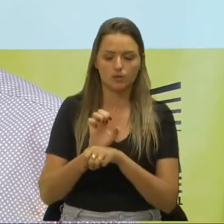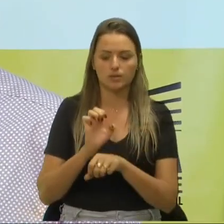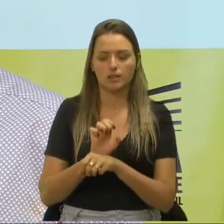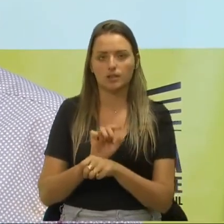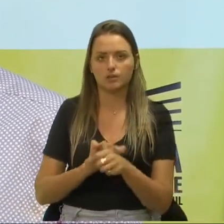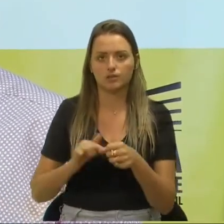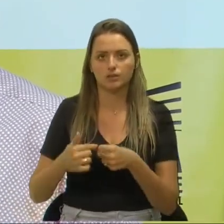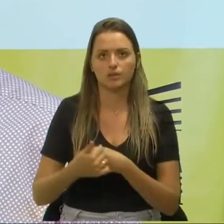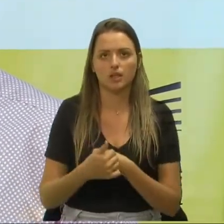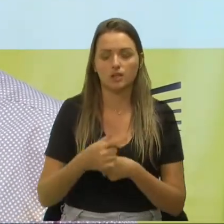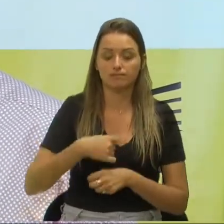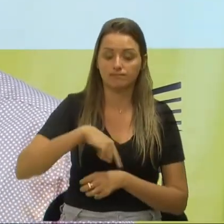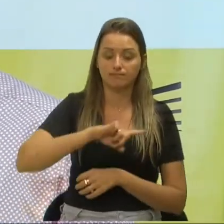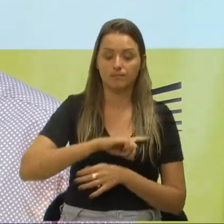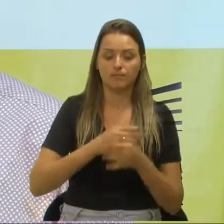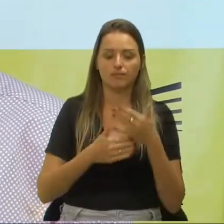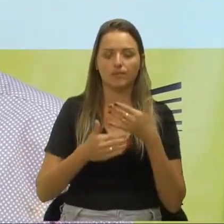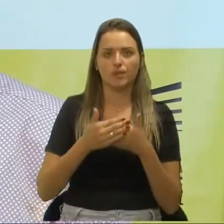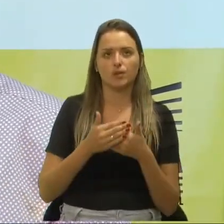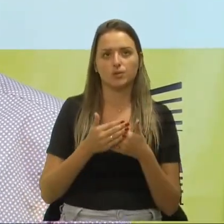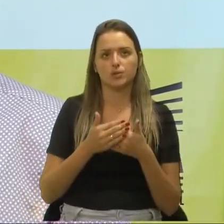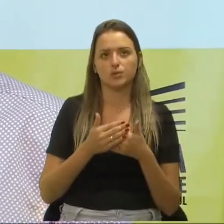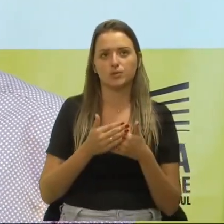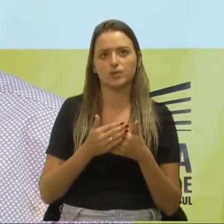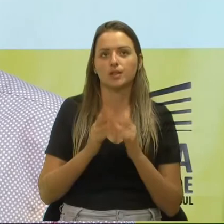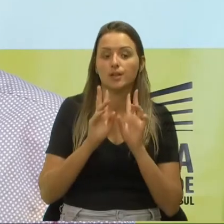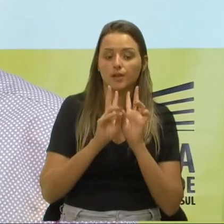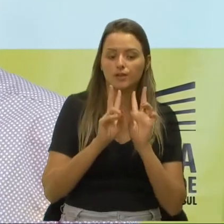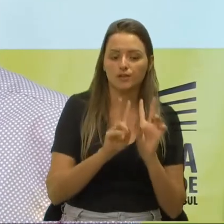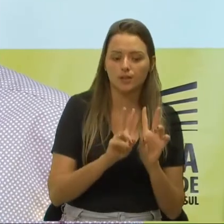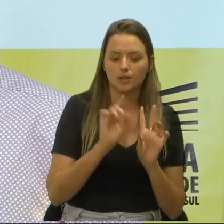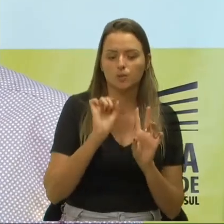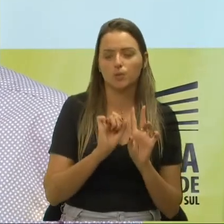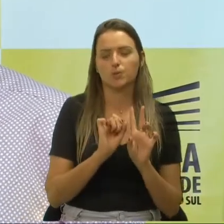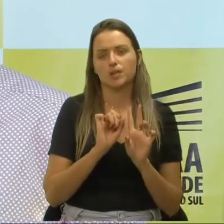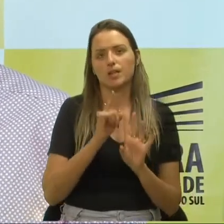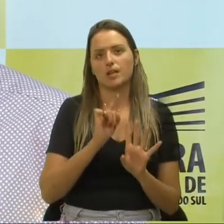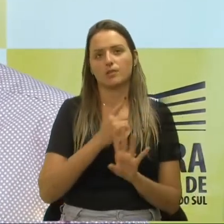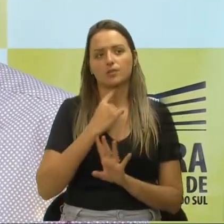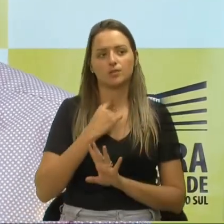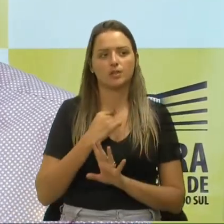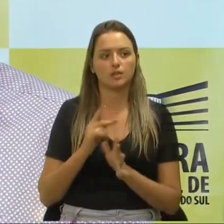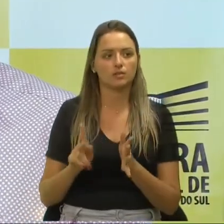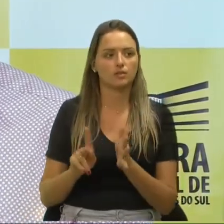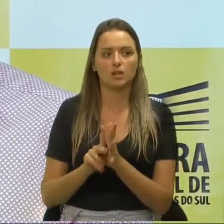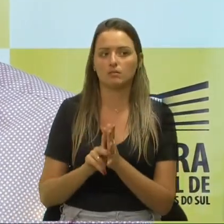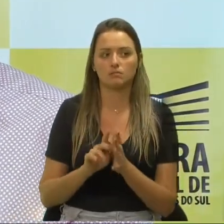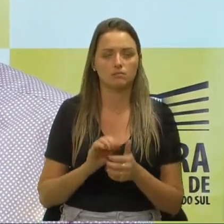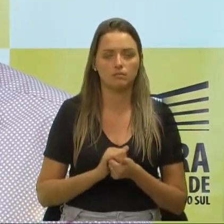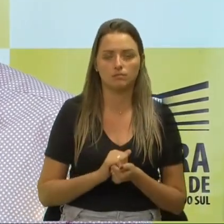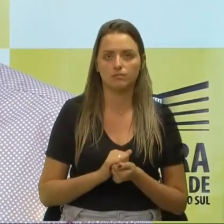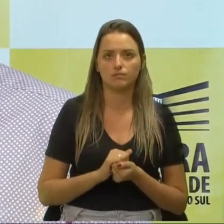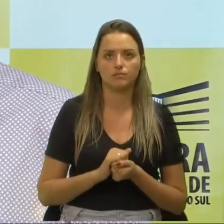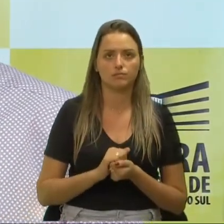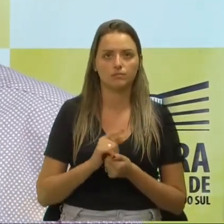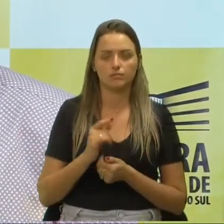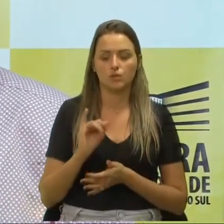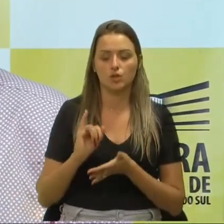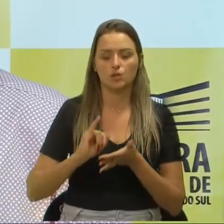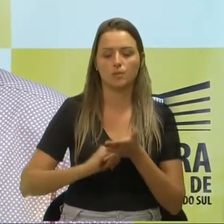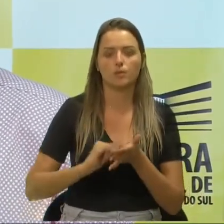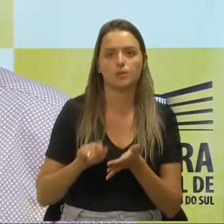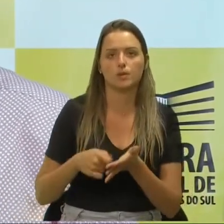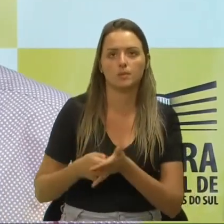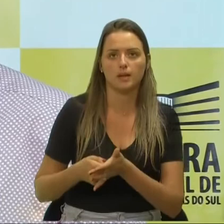município, ficando muito além daquilo que o contribuinte deseja diante de grandes impostos que paga. E